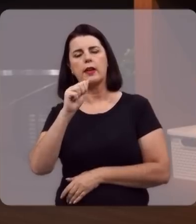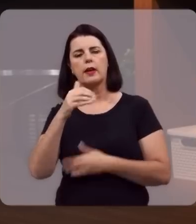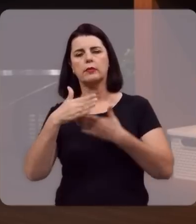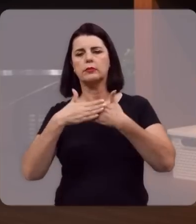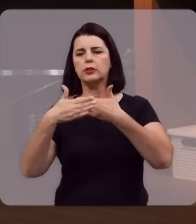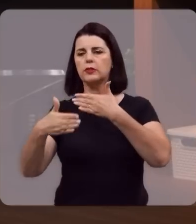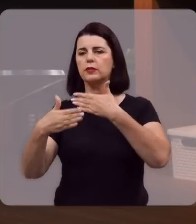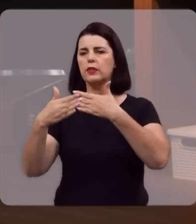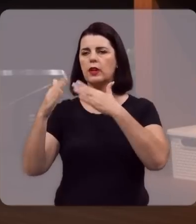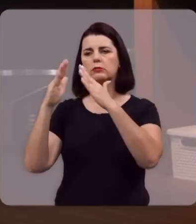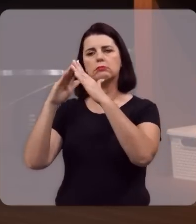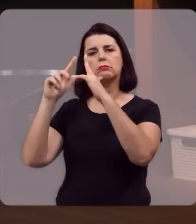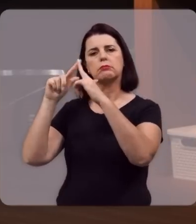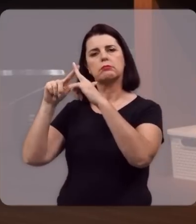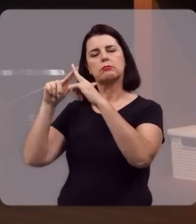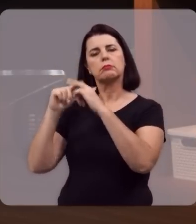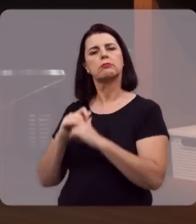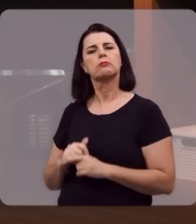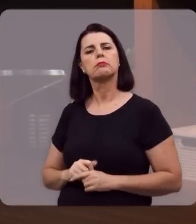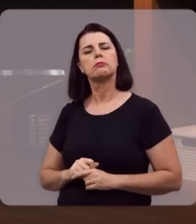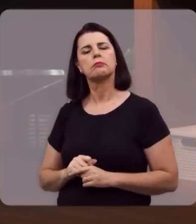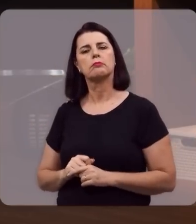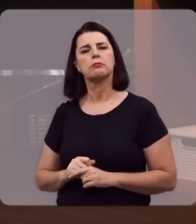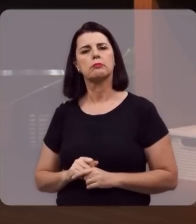para o templo,